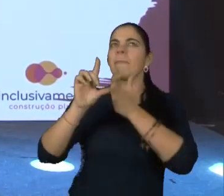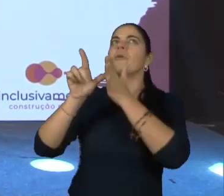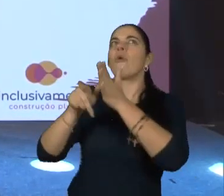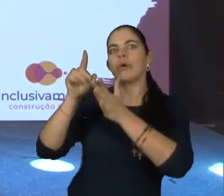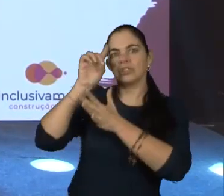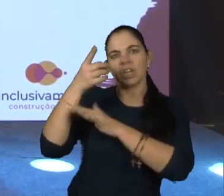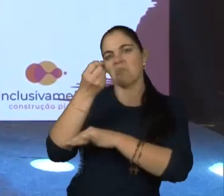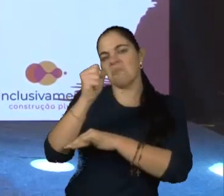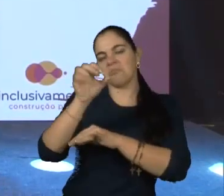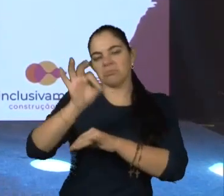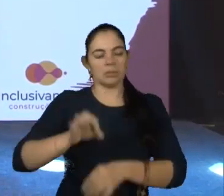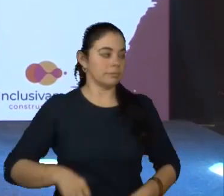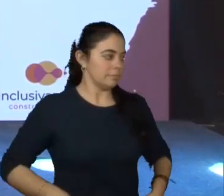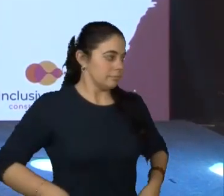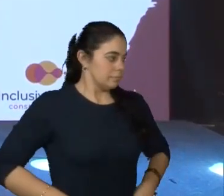com 8%.